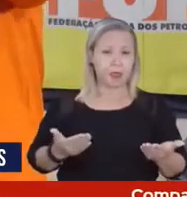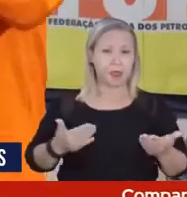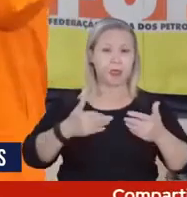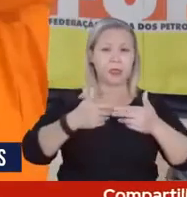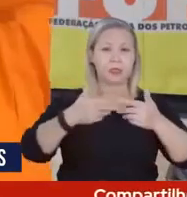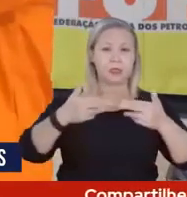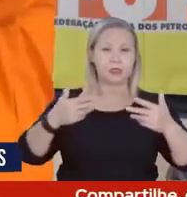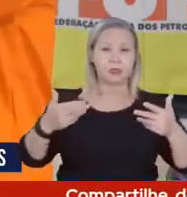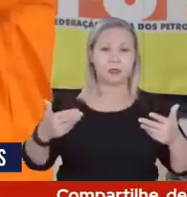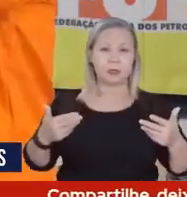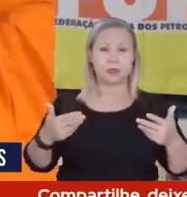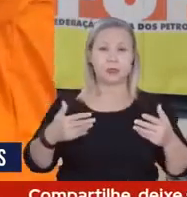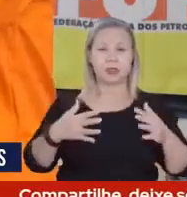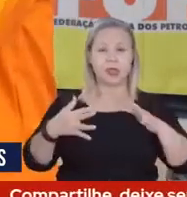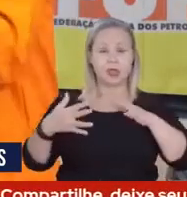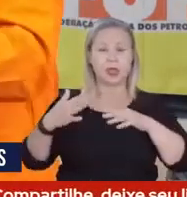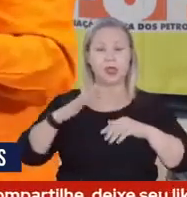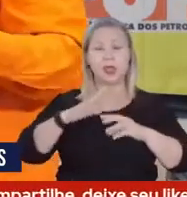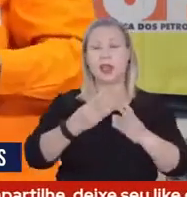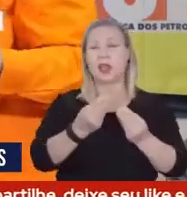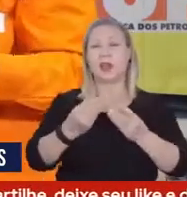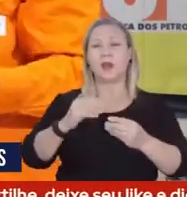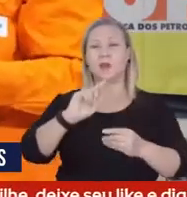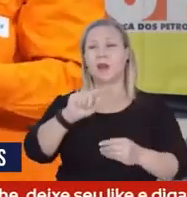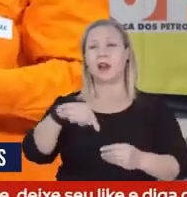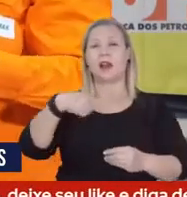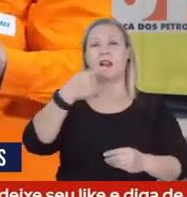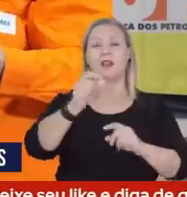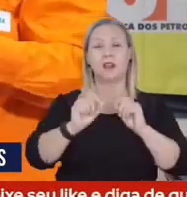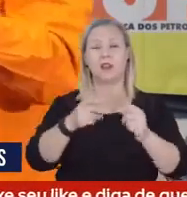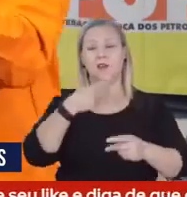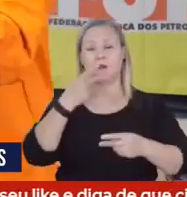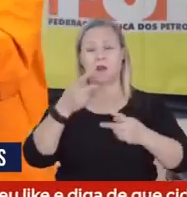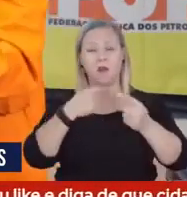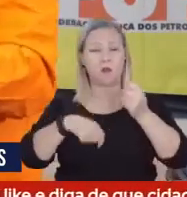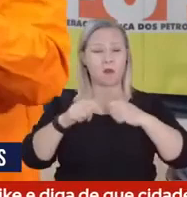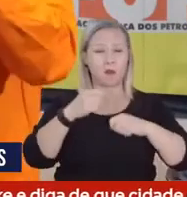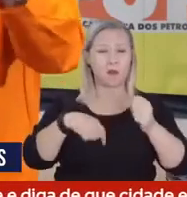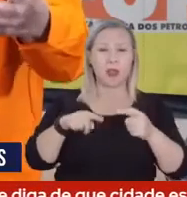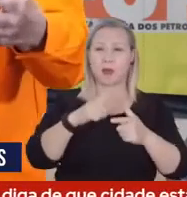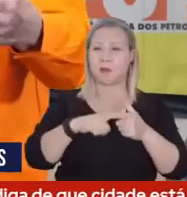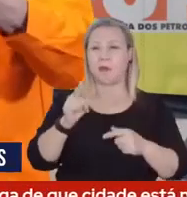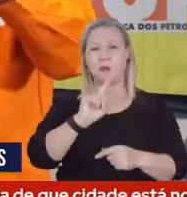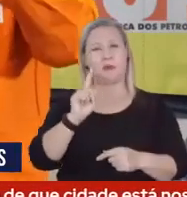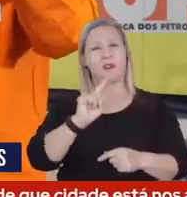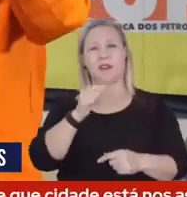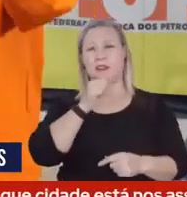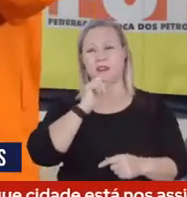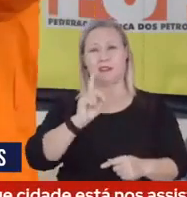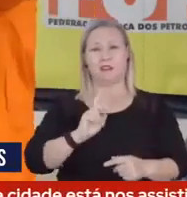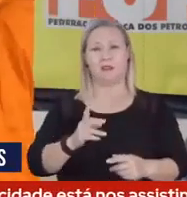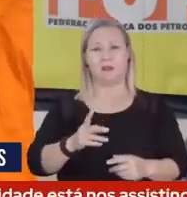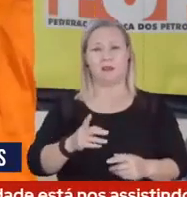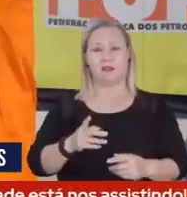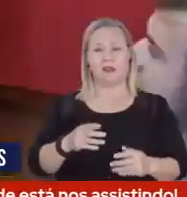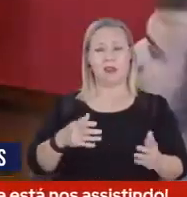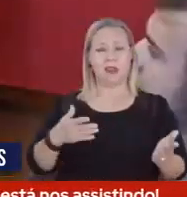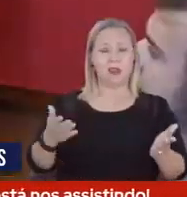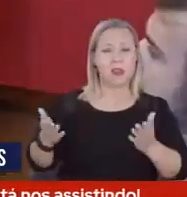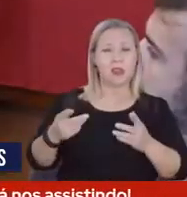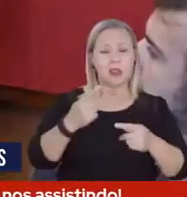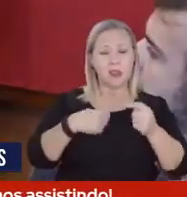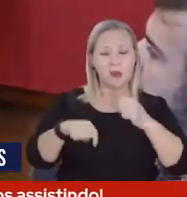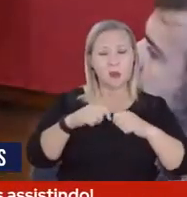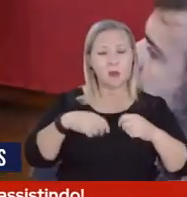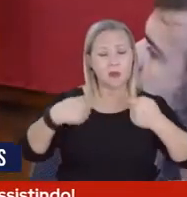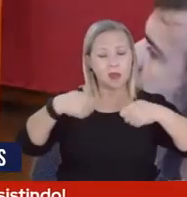muito mais além. Tudo que se falou aqui em economia, economia é uma ciência decorrente da ética, da ideologia e